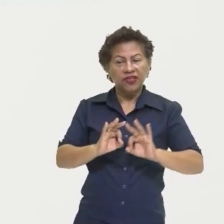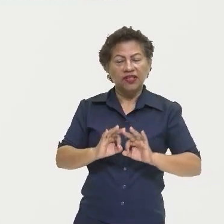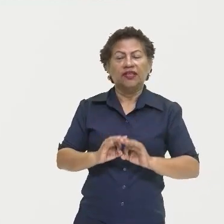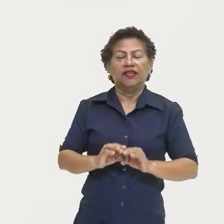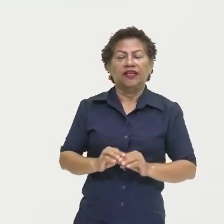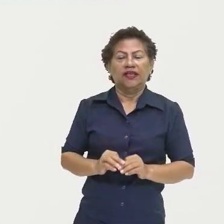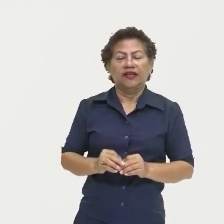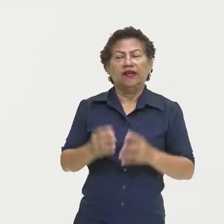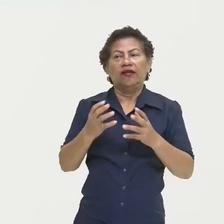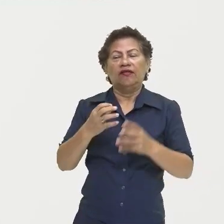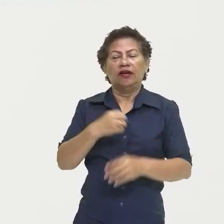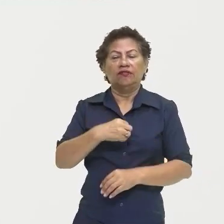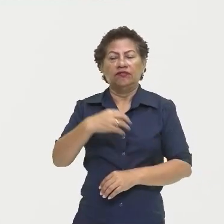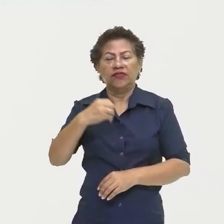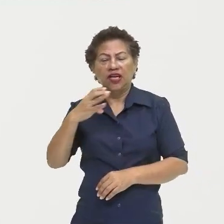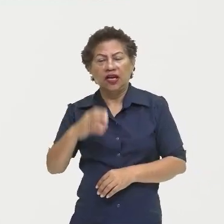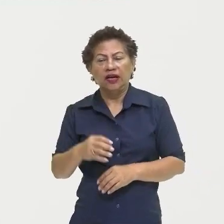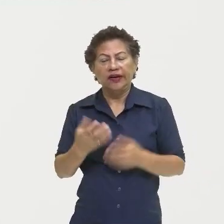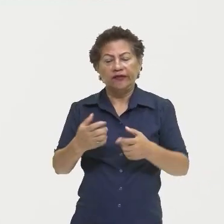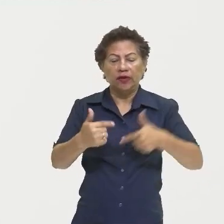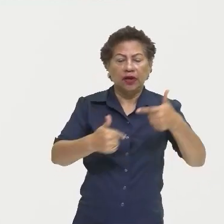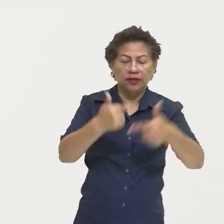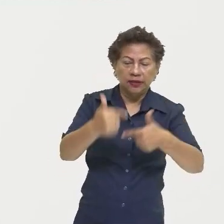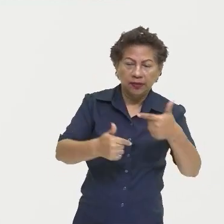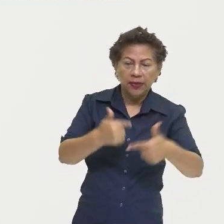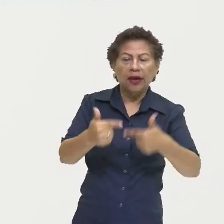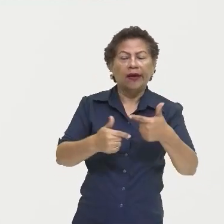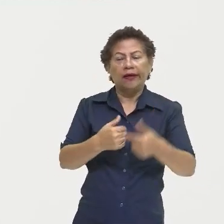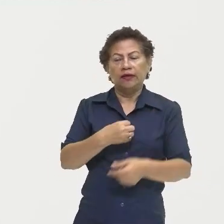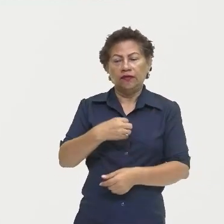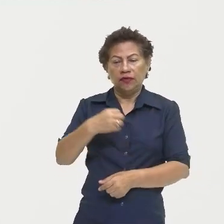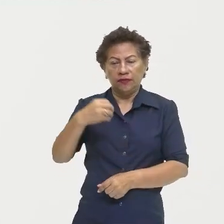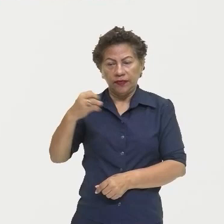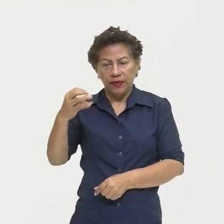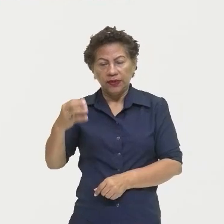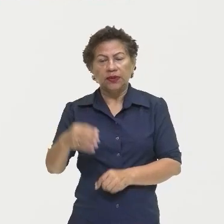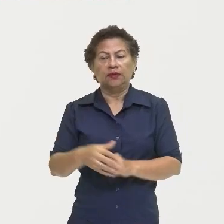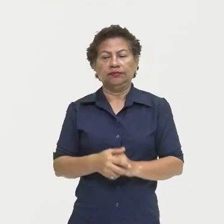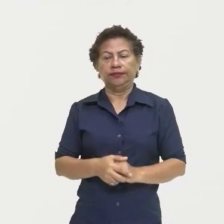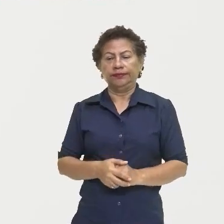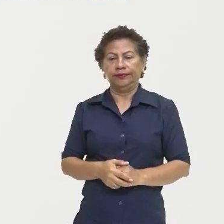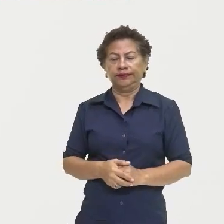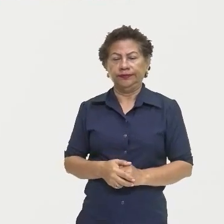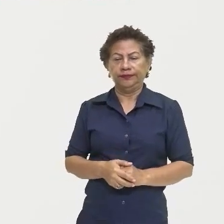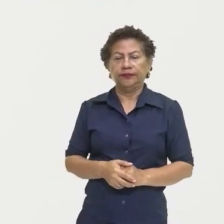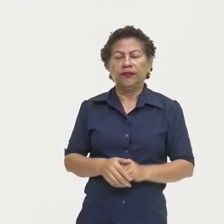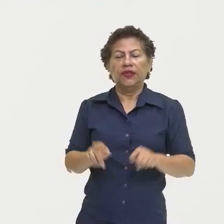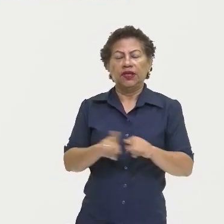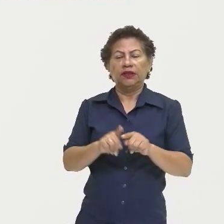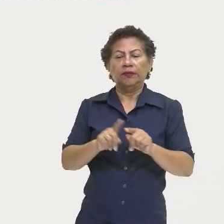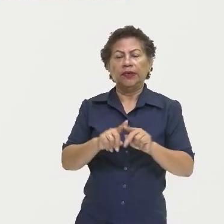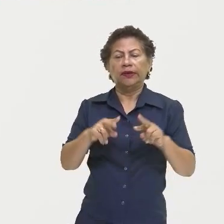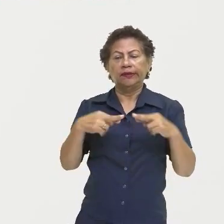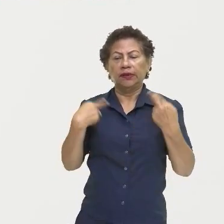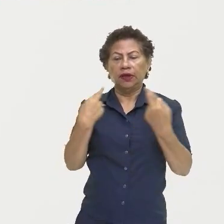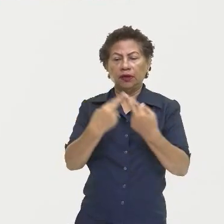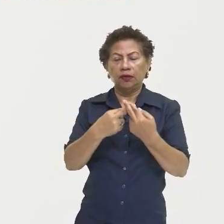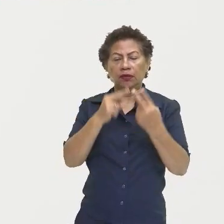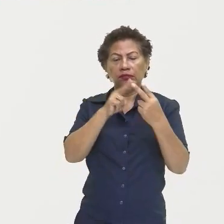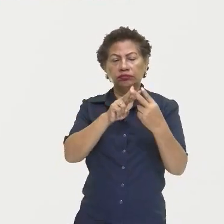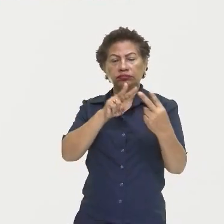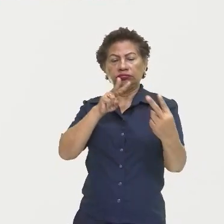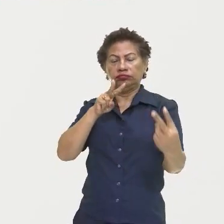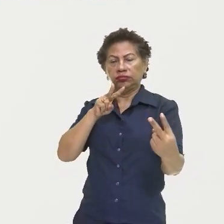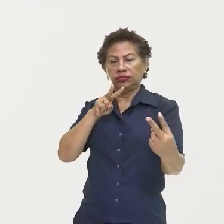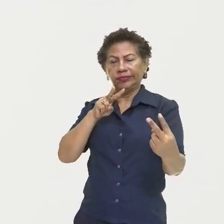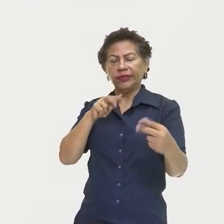para negócio, né? Não deu para resolver ali através de reuniões online. Eu preciso ir